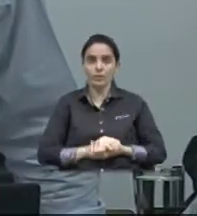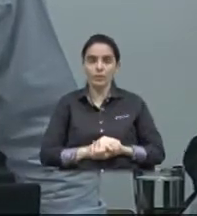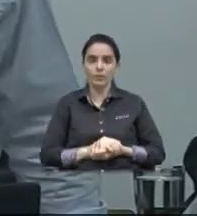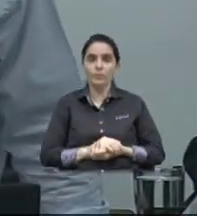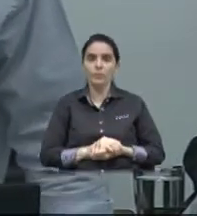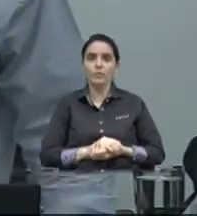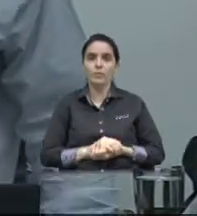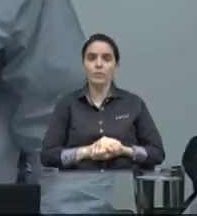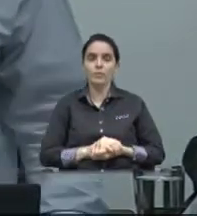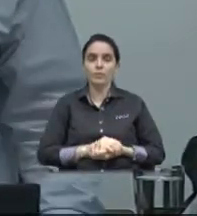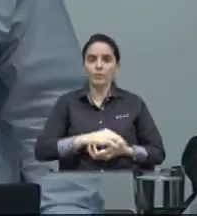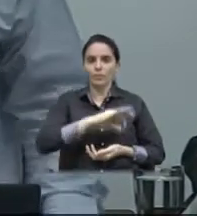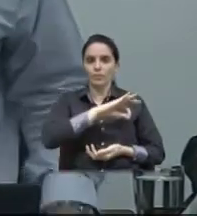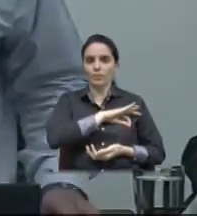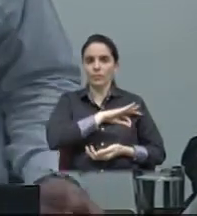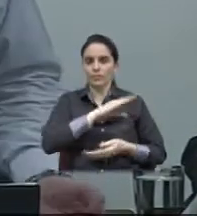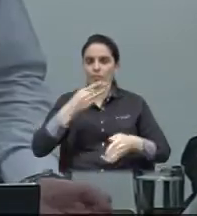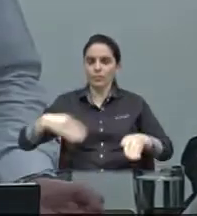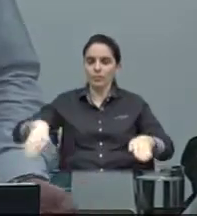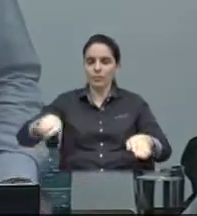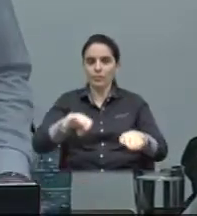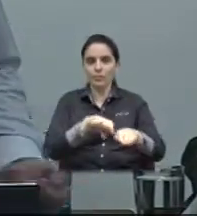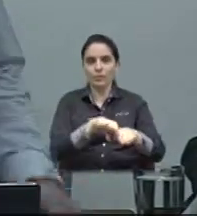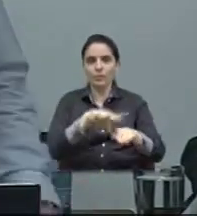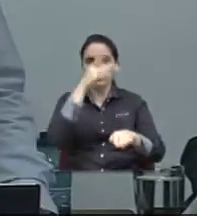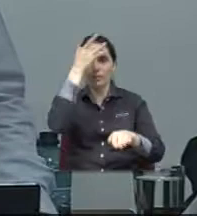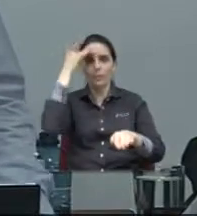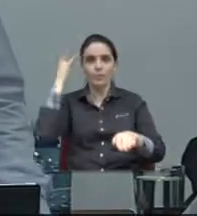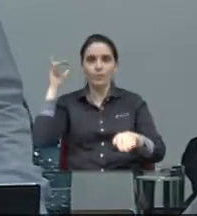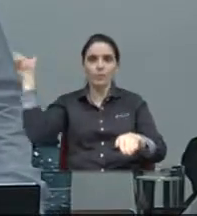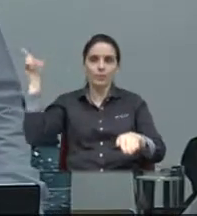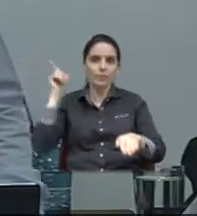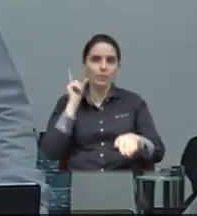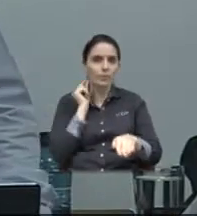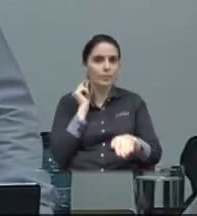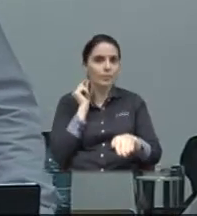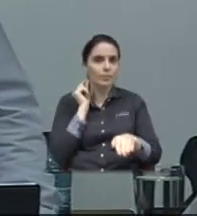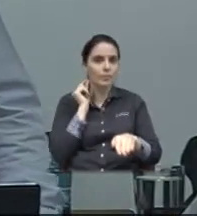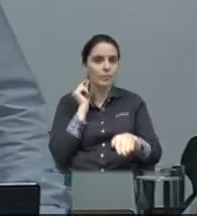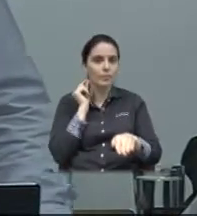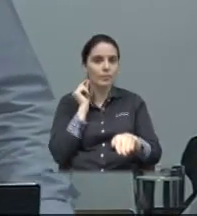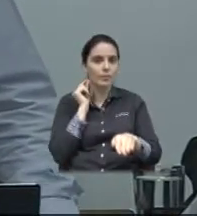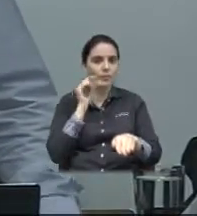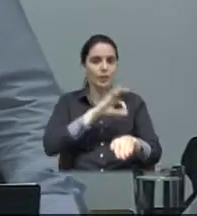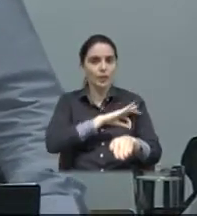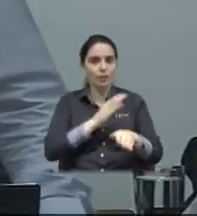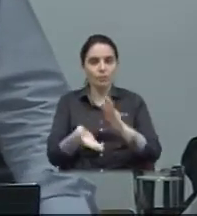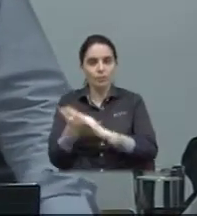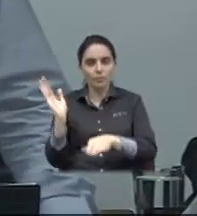E quando a polícia chega, aí a pessoa abaixou, a polícia vai embora, a pessoa ergue de novo. Então,